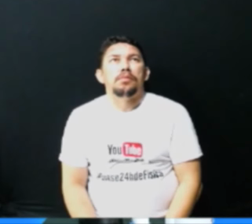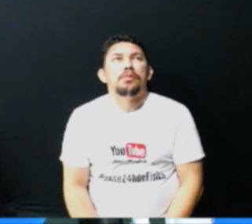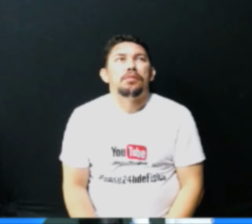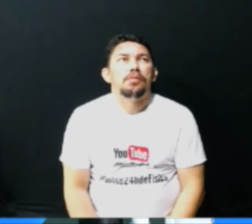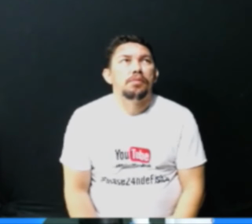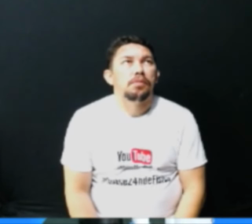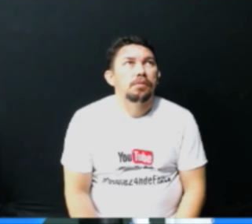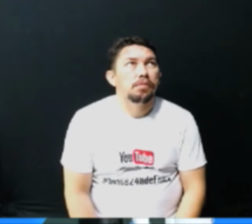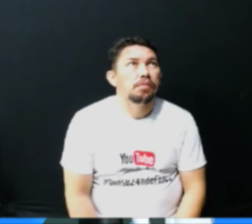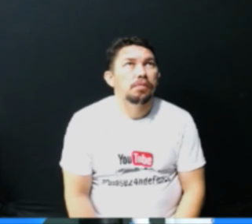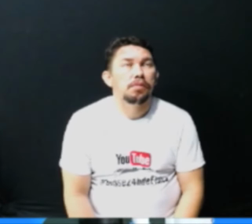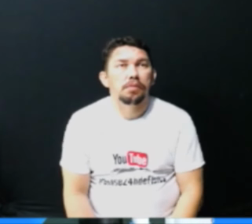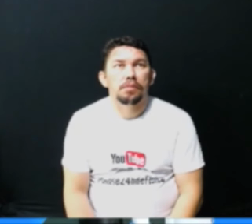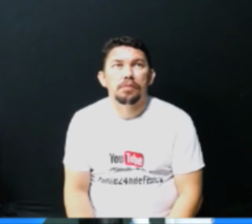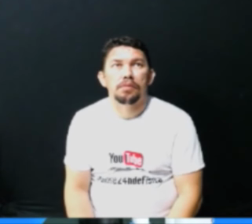Fecha a chave.